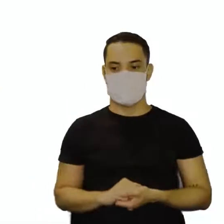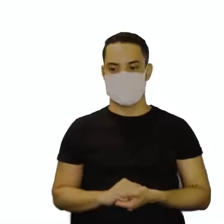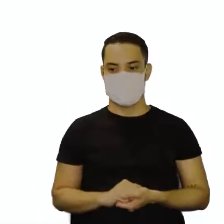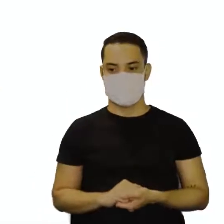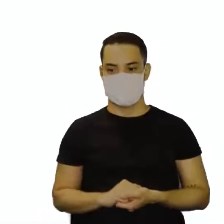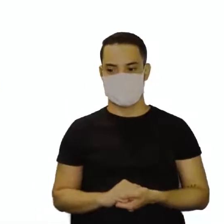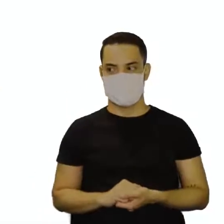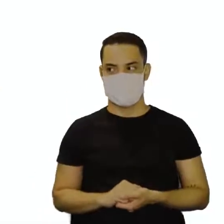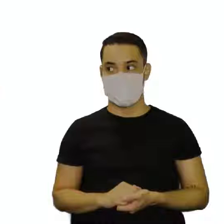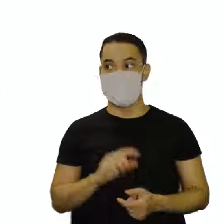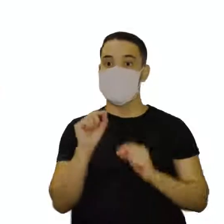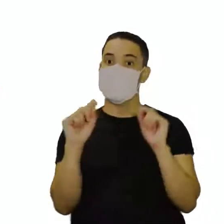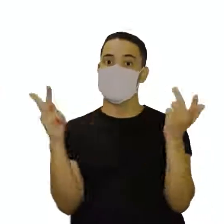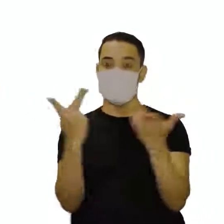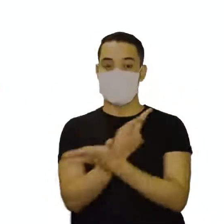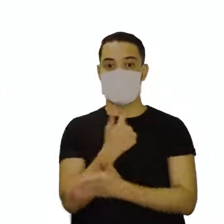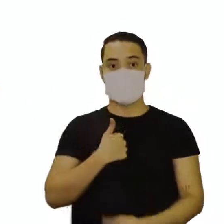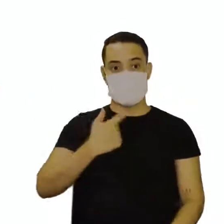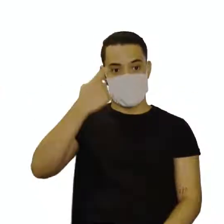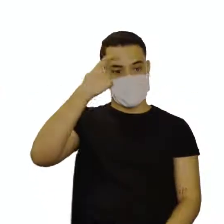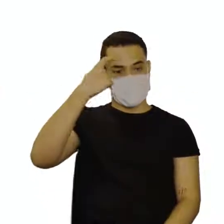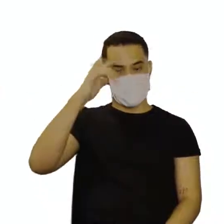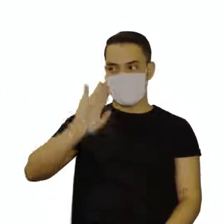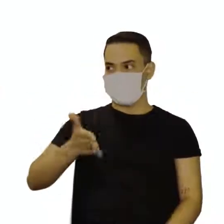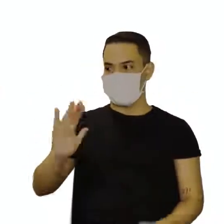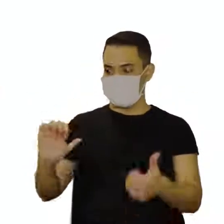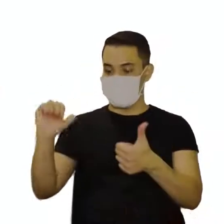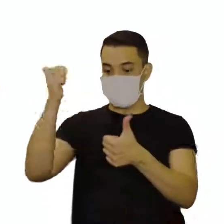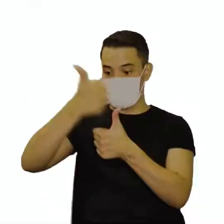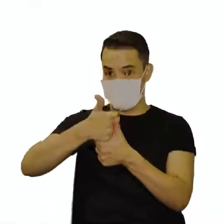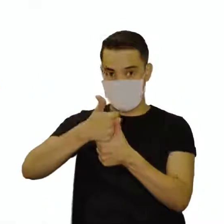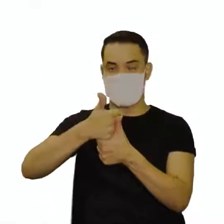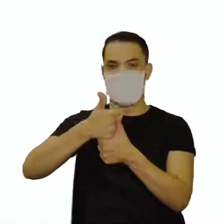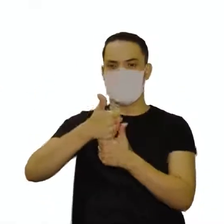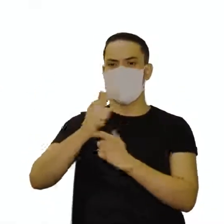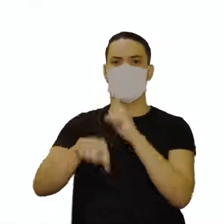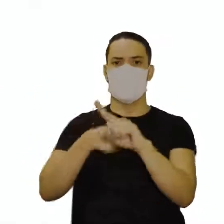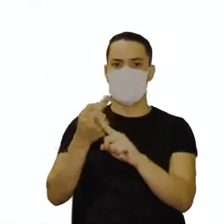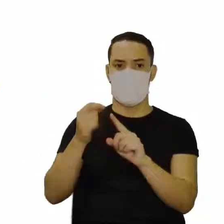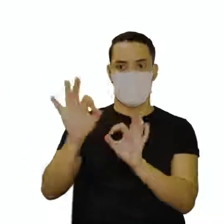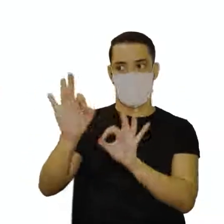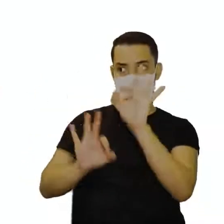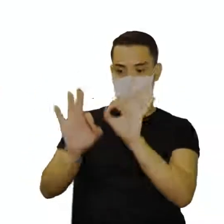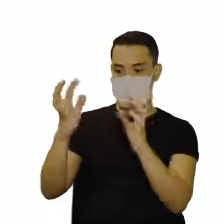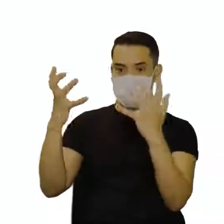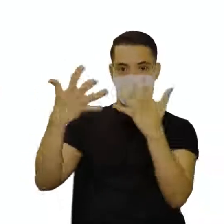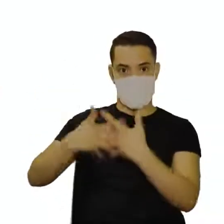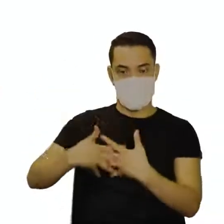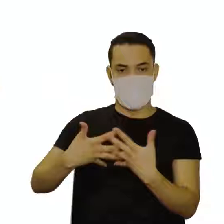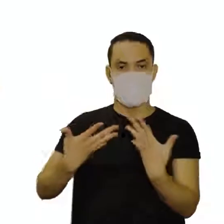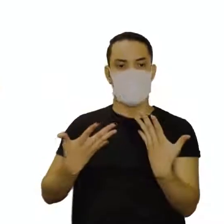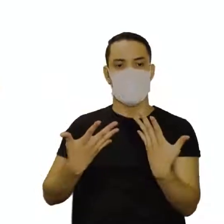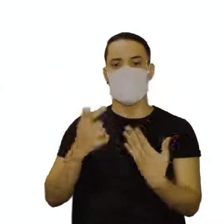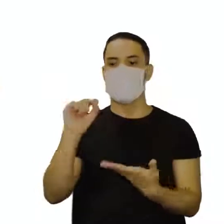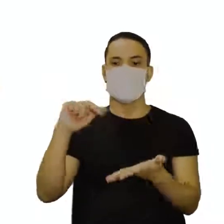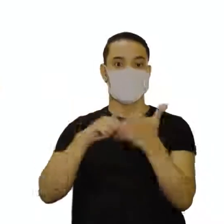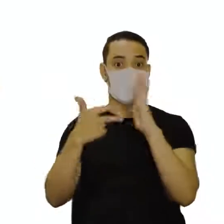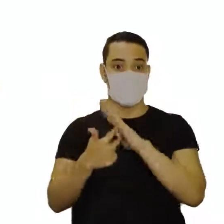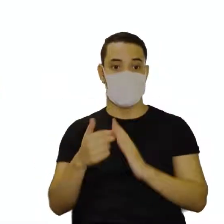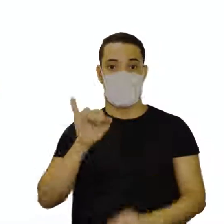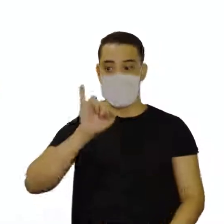Aí, o que aconteceu? Aqui já substituiu e depois arrumou, tá vendo? Ficaria